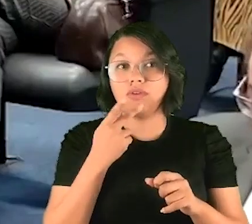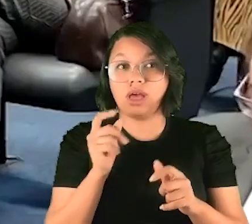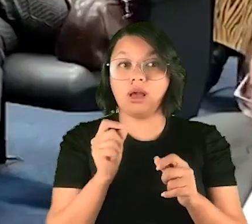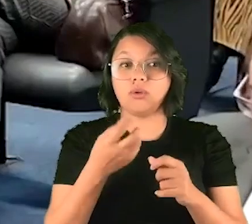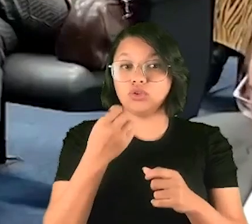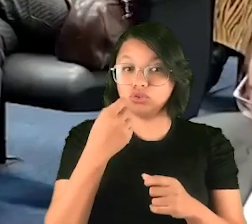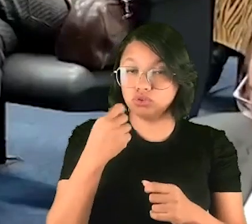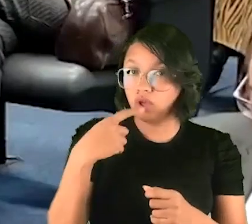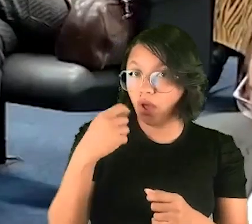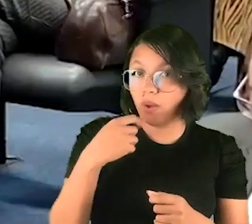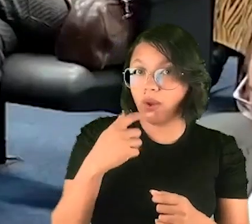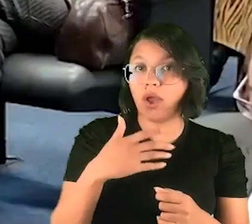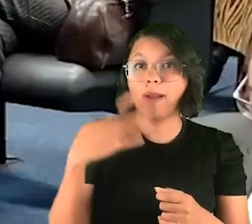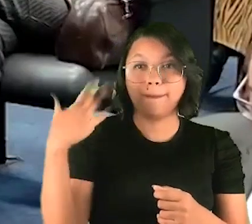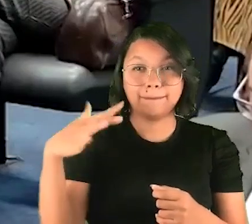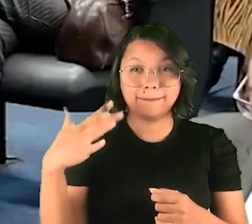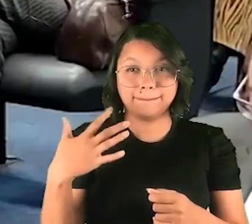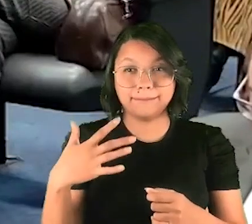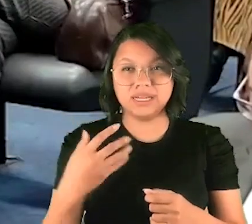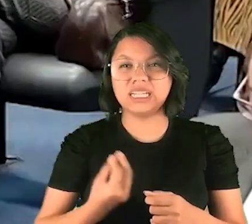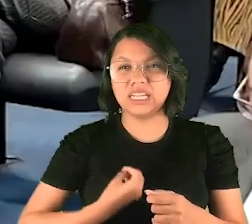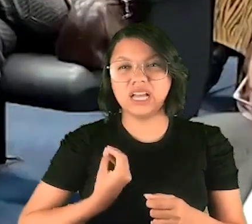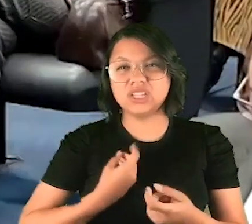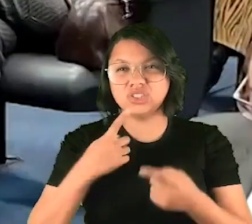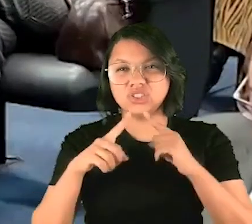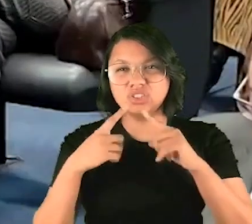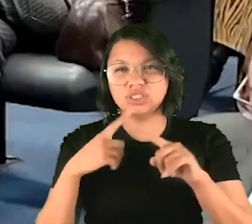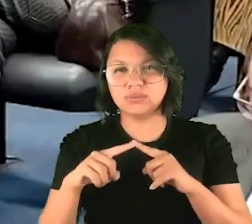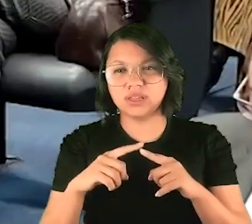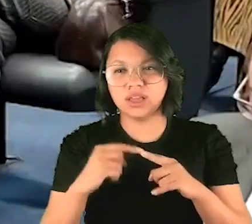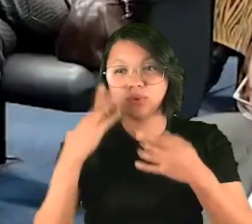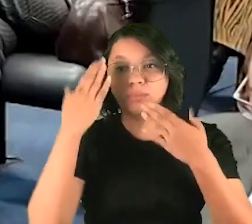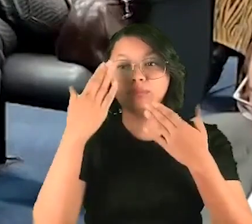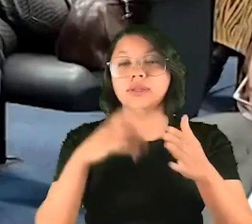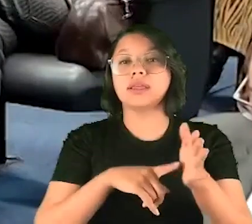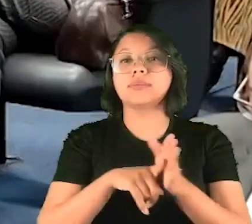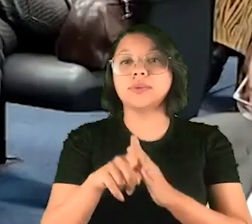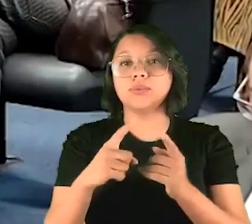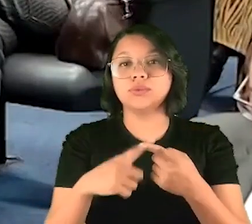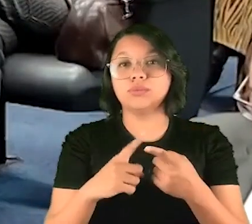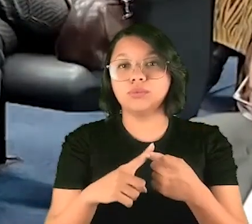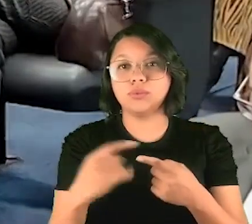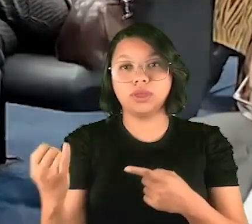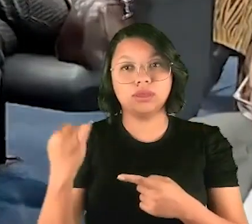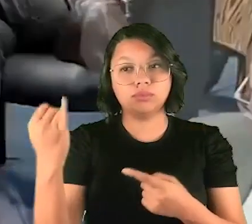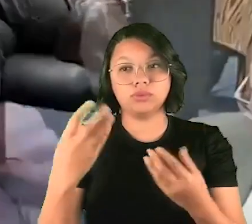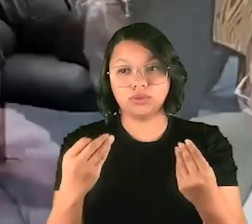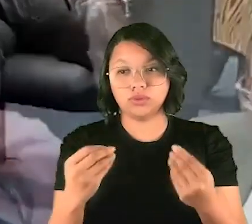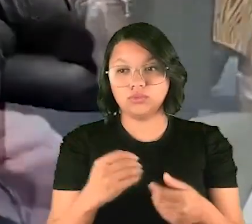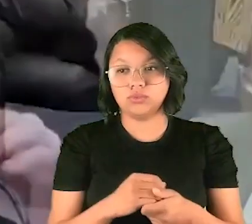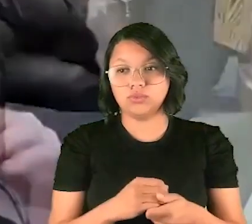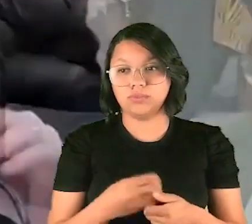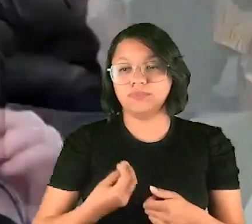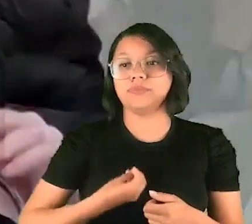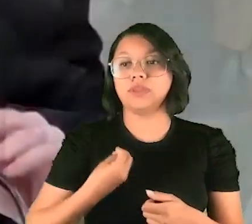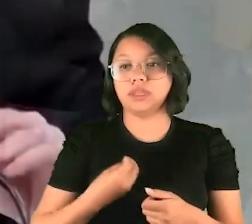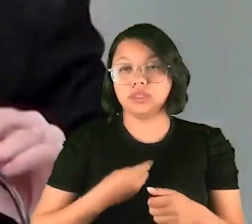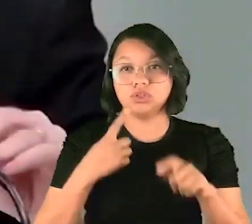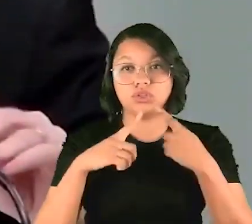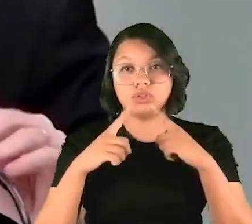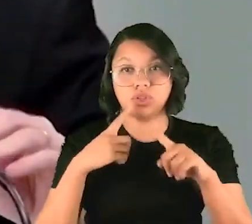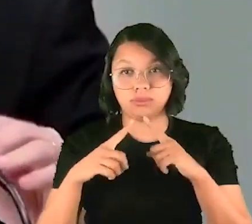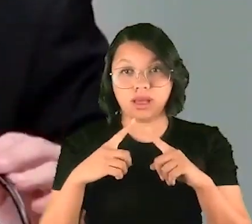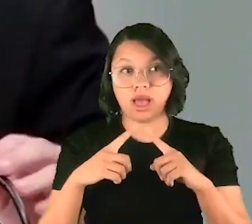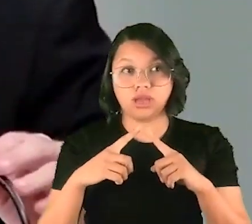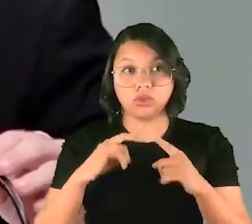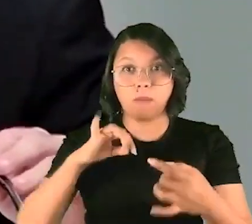em geral por prescreverem esses medicamentos de alto custo, se existe esse debate. Existe. Eu agradeço a pergunta, porque ela é